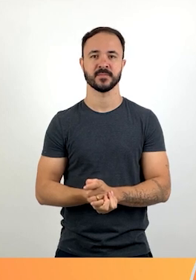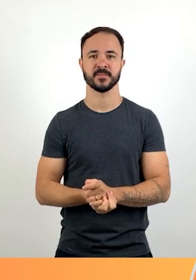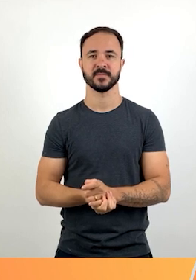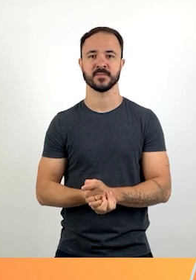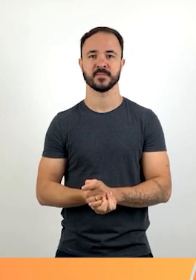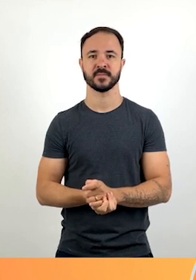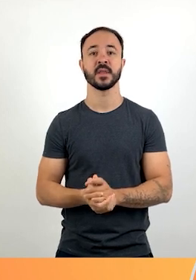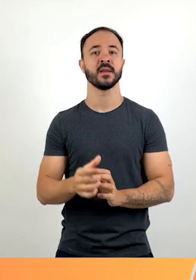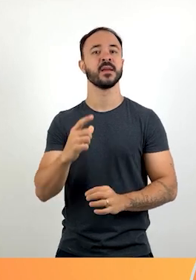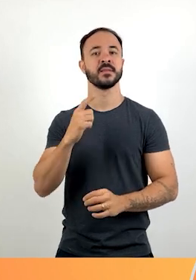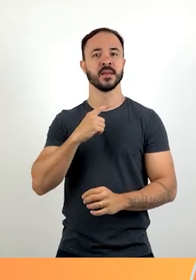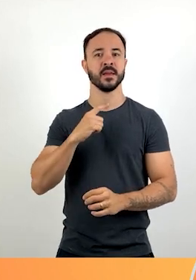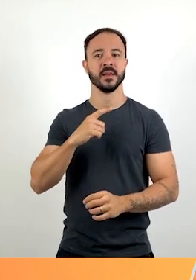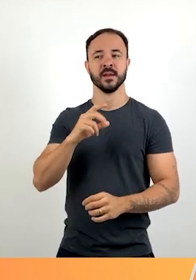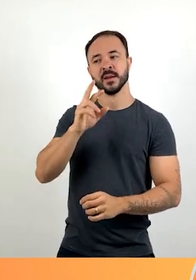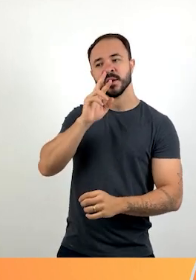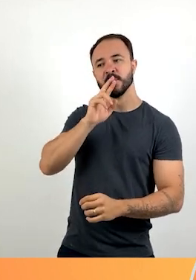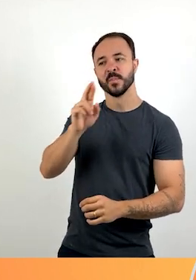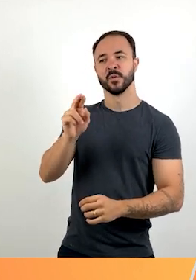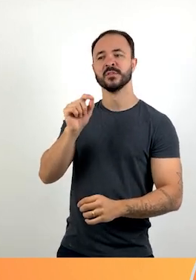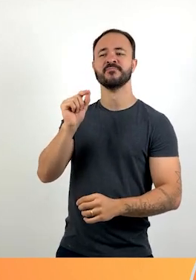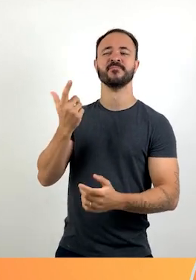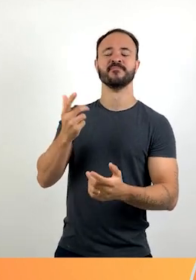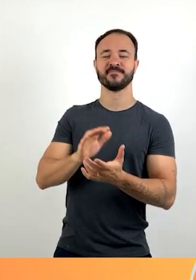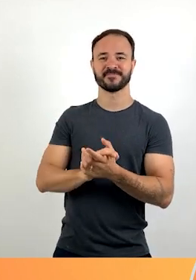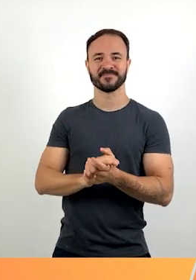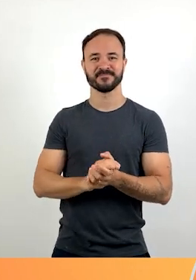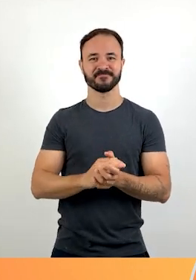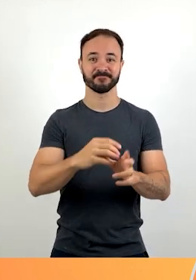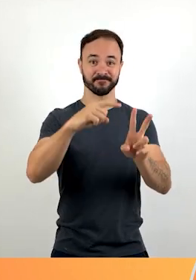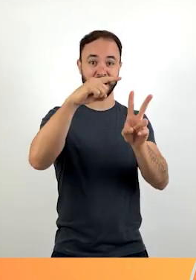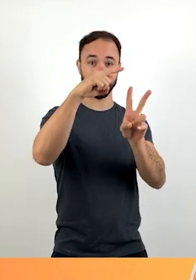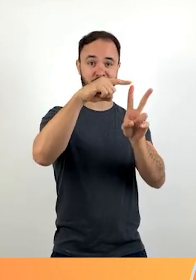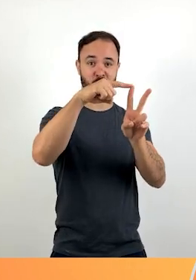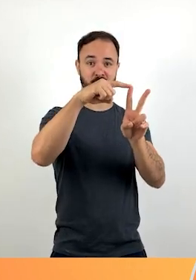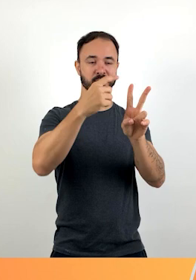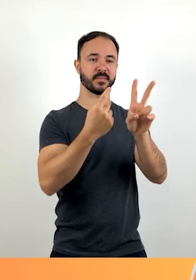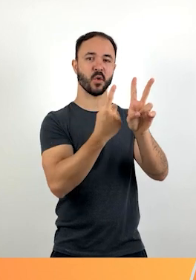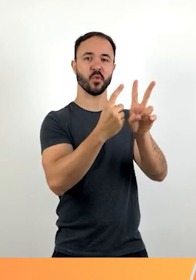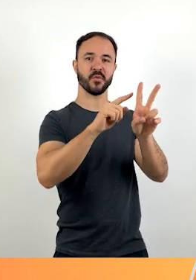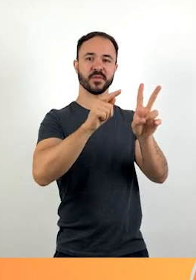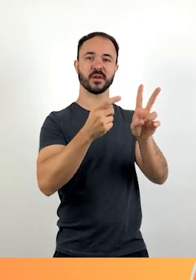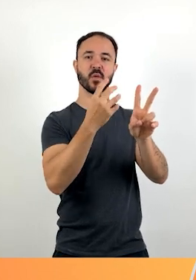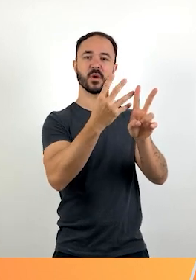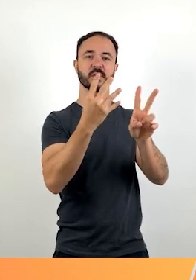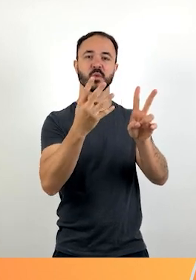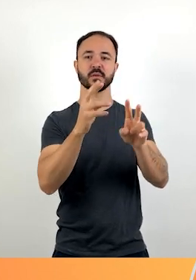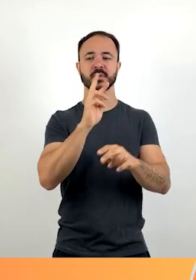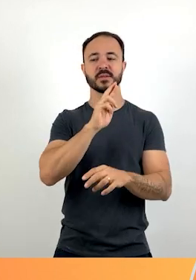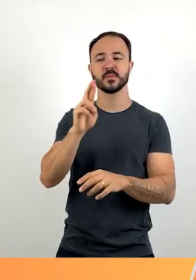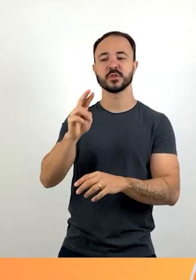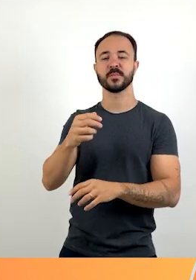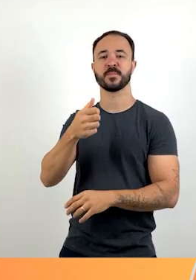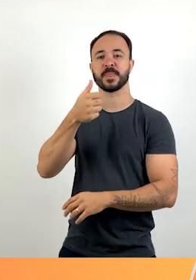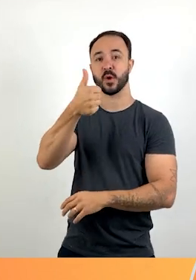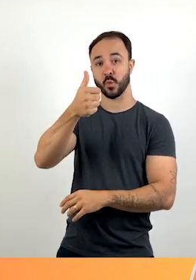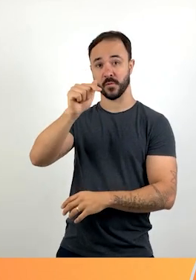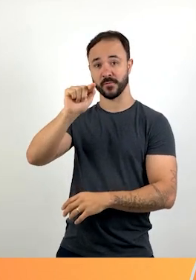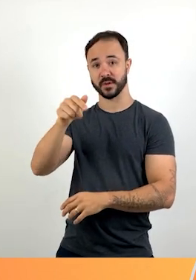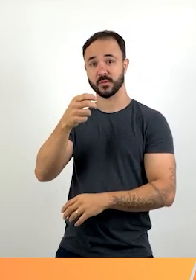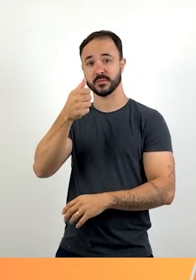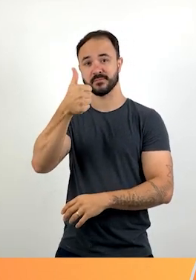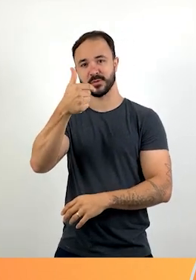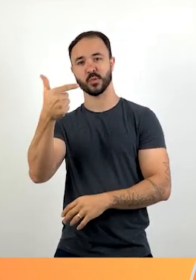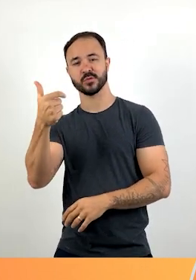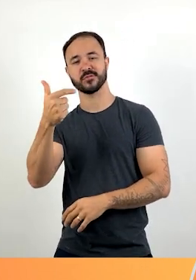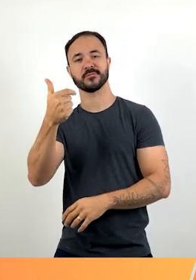ele já vai dar o valor, né? Já dá para ver que a raiz quadrada de 1,44 é 1,12. Até